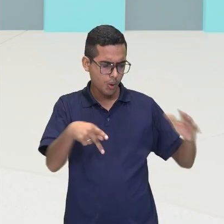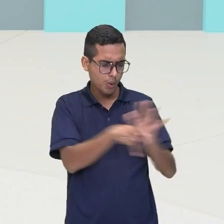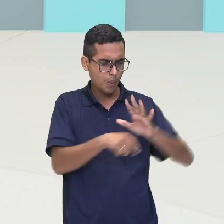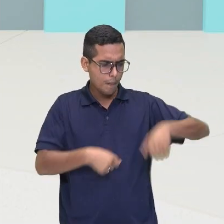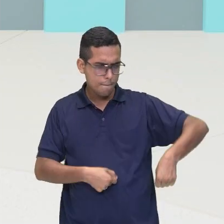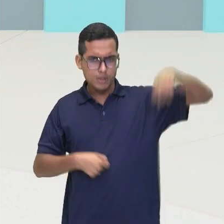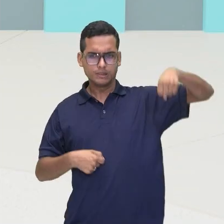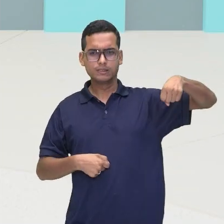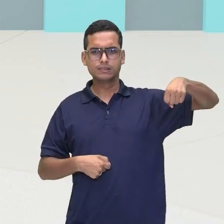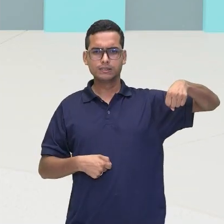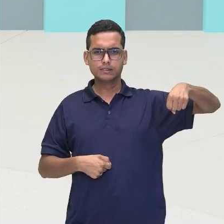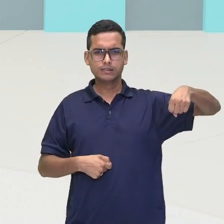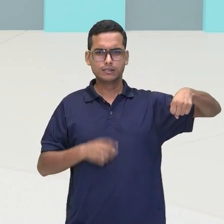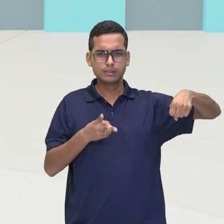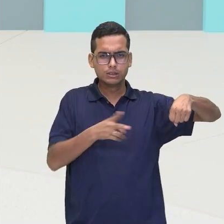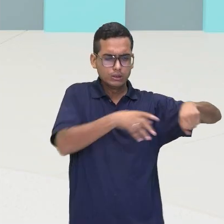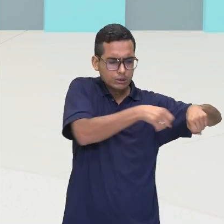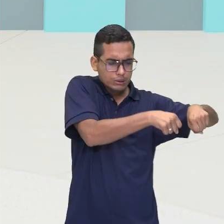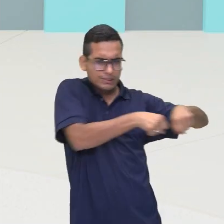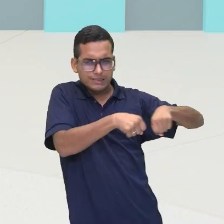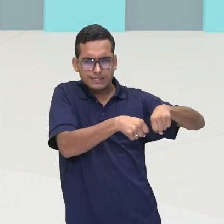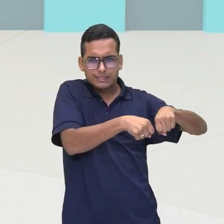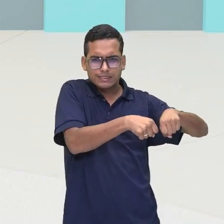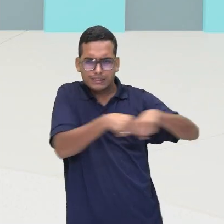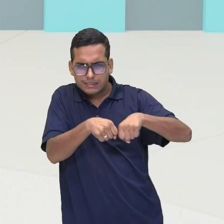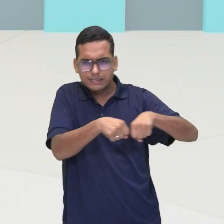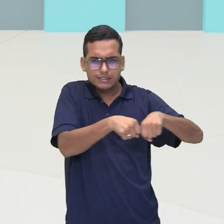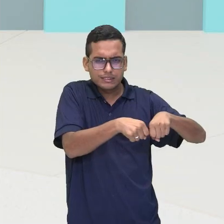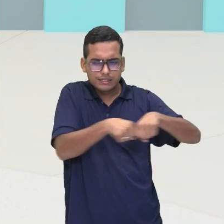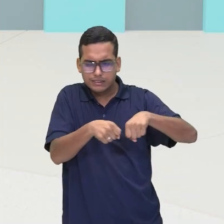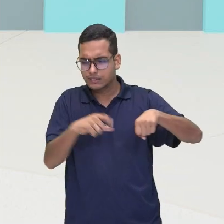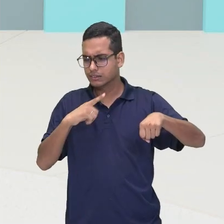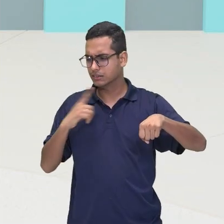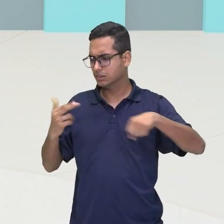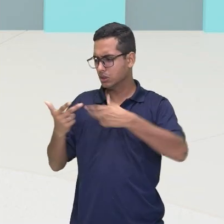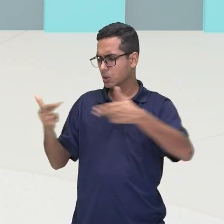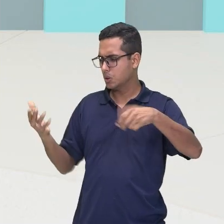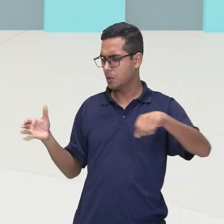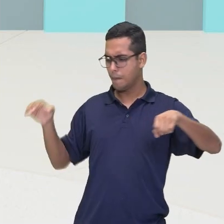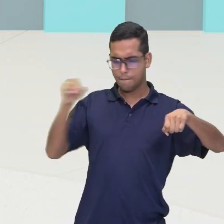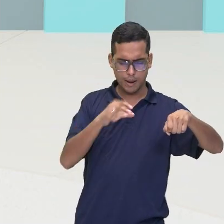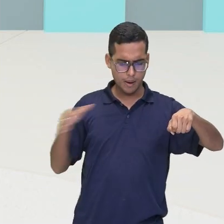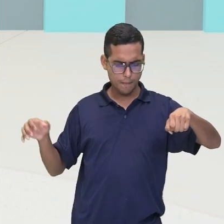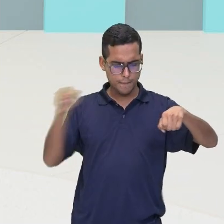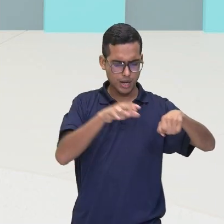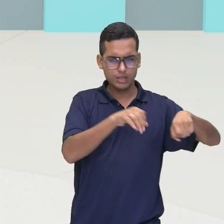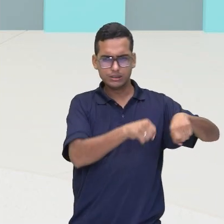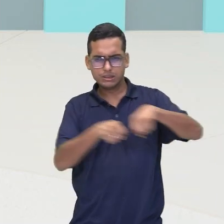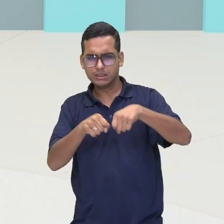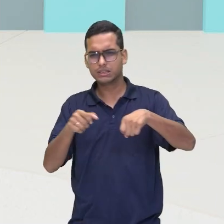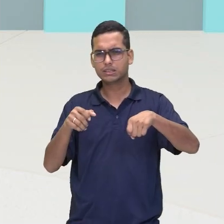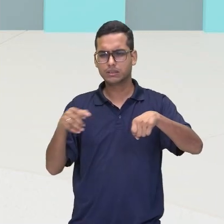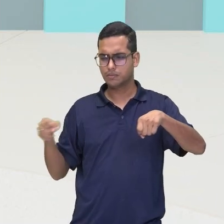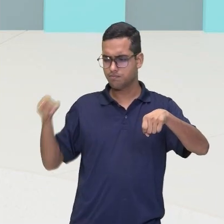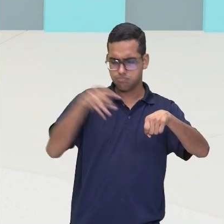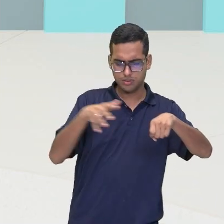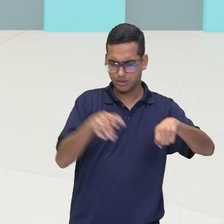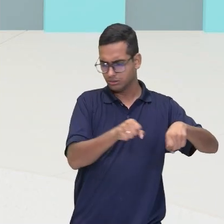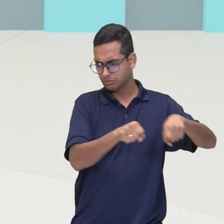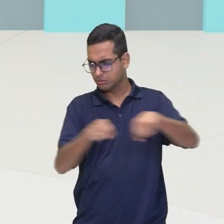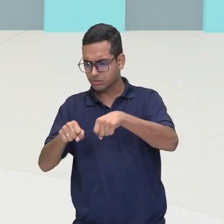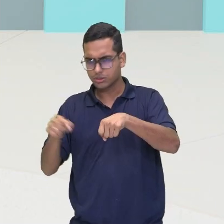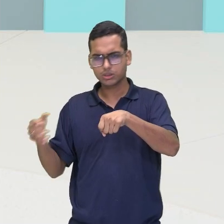sempre arrastada e só foram colocando mais coisas e mais coisas dentro dessa mala. Chega um